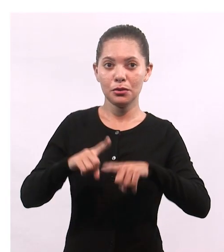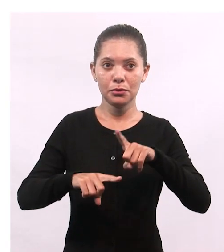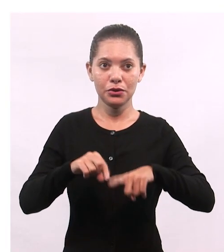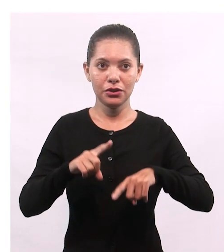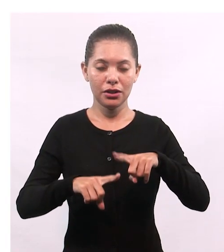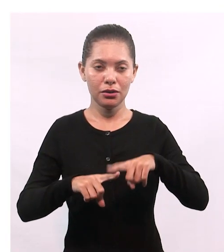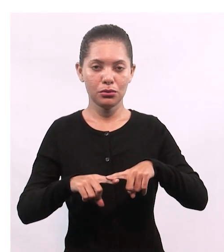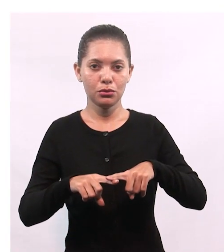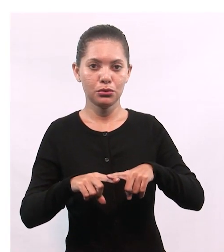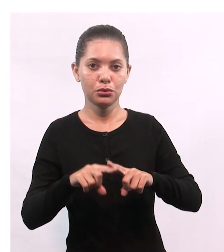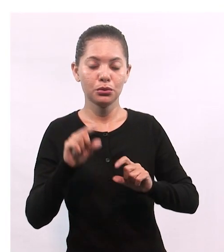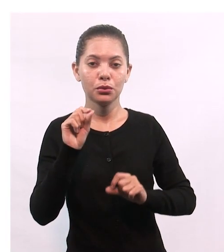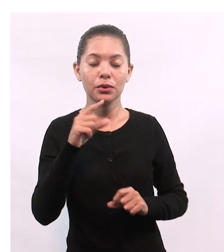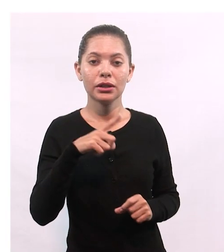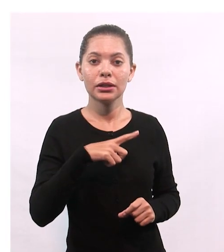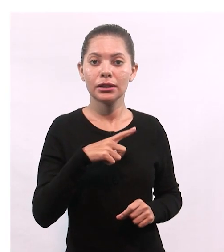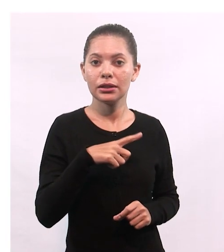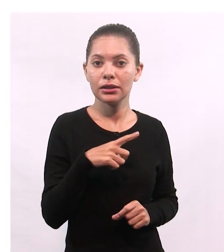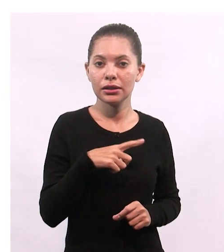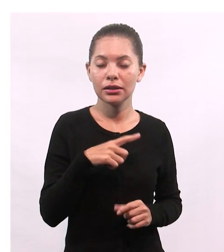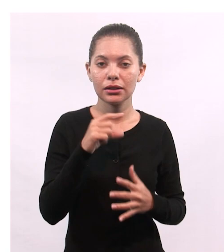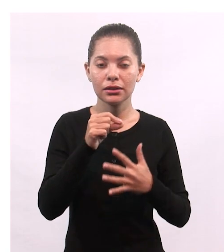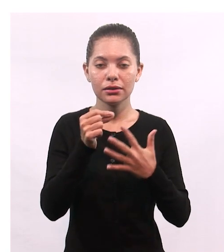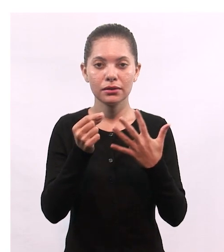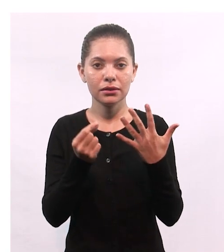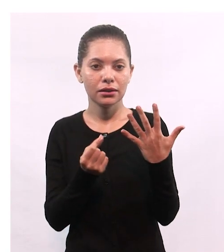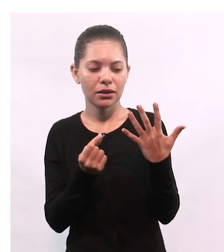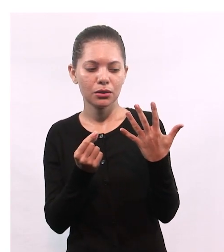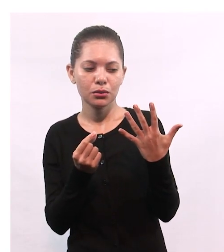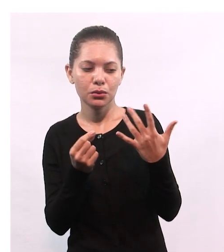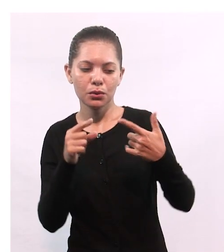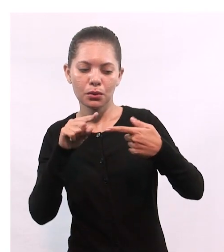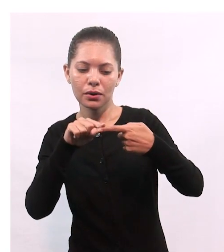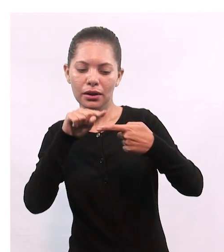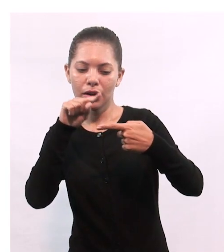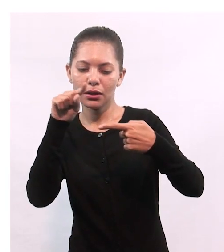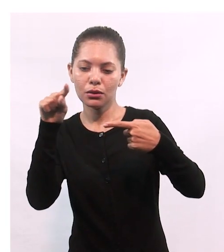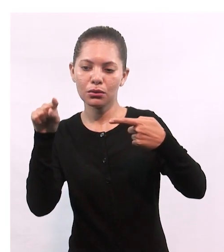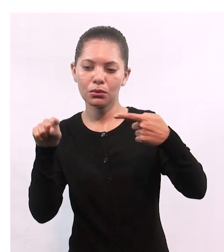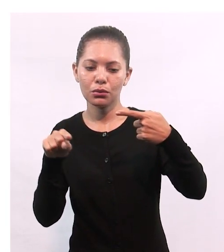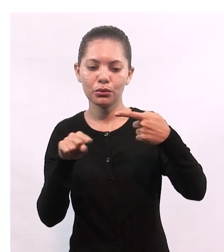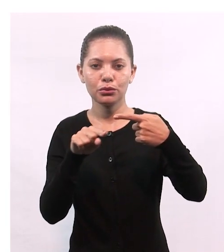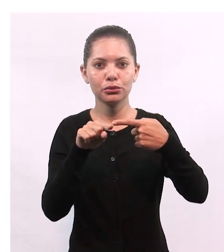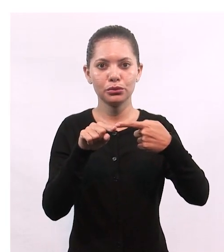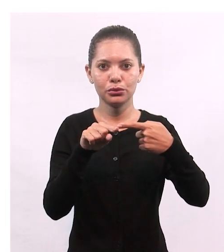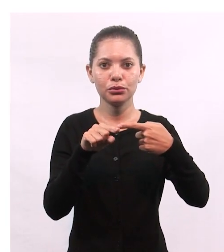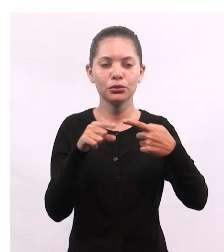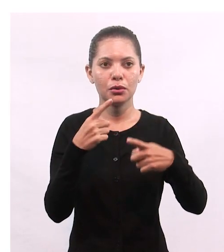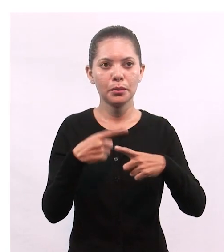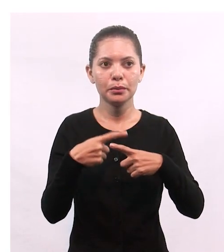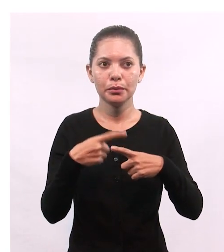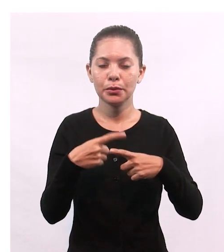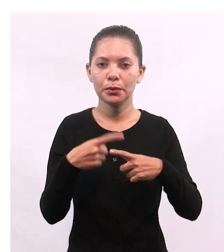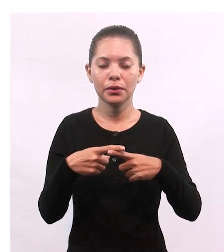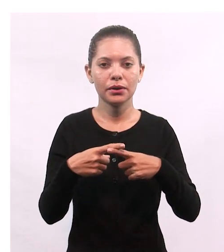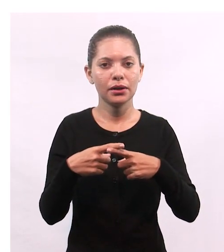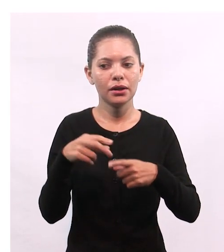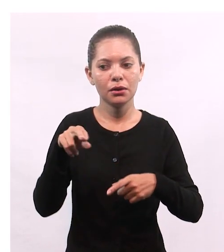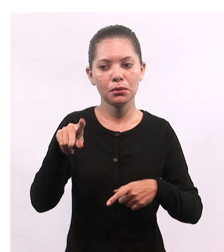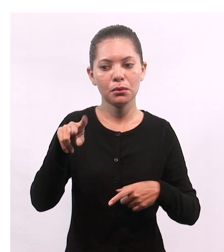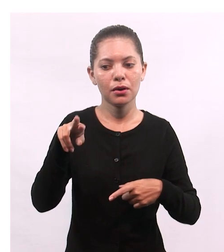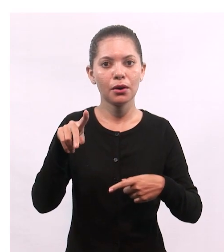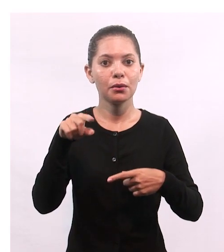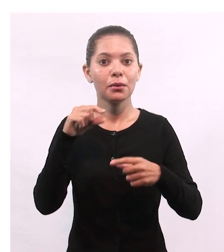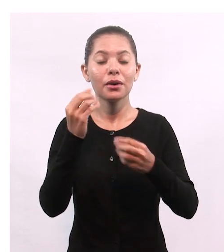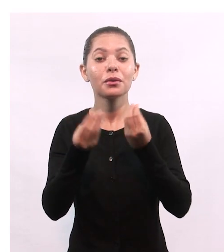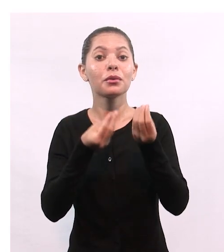Esse objeto que a gente chama de cilindro, ele vai ser classificado como corpo redondo porque as faces